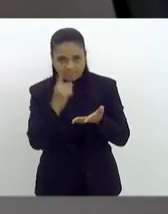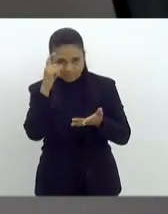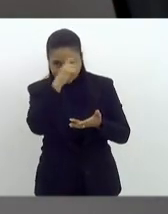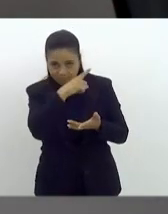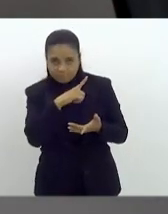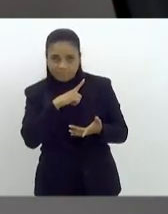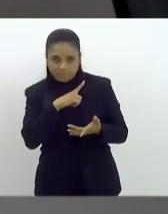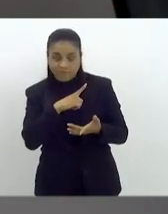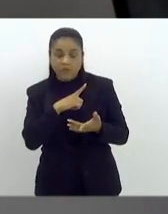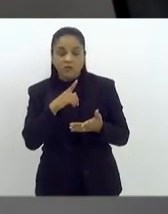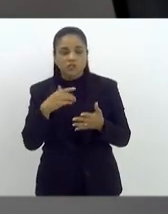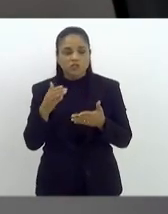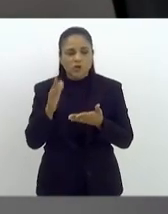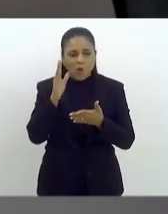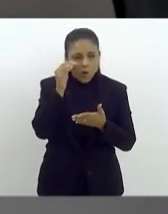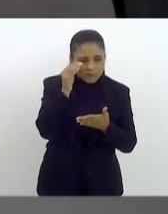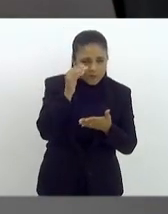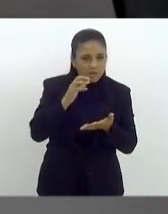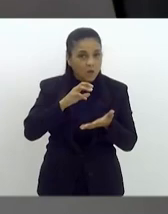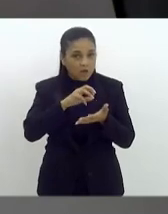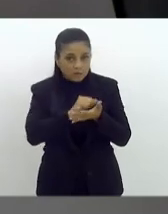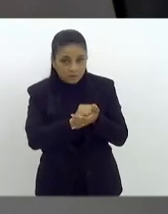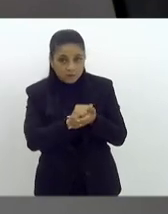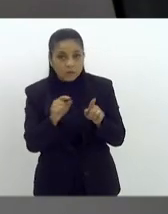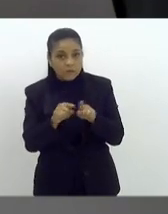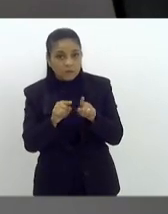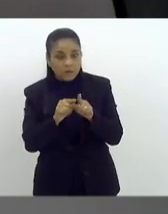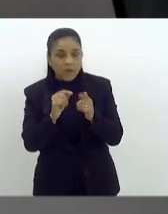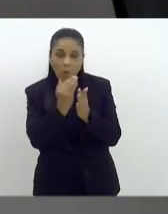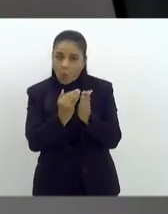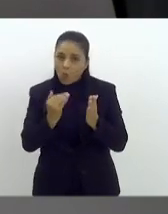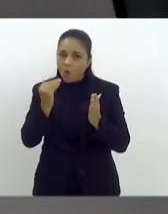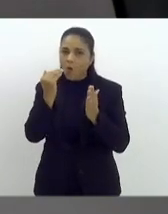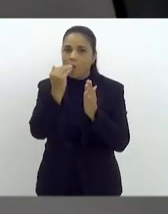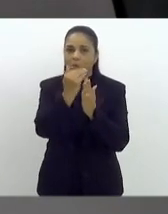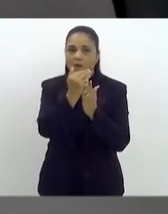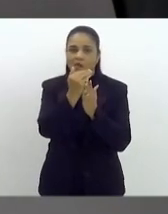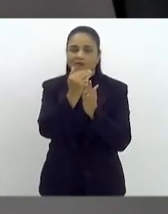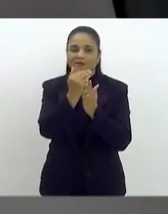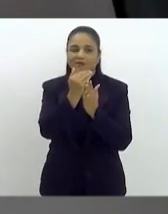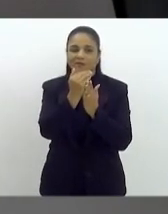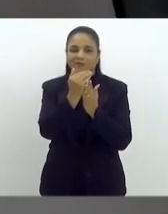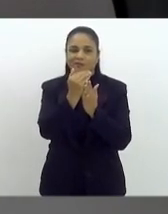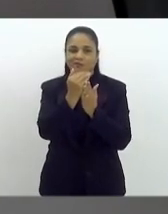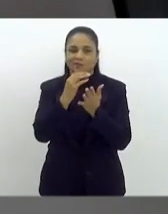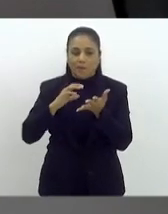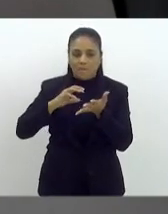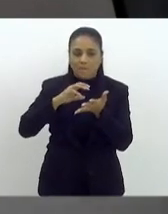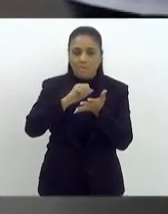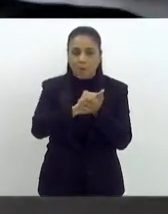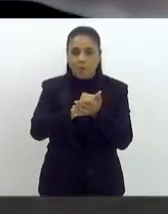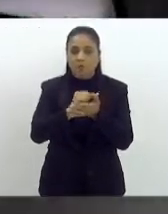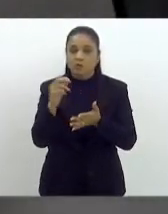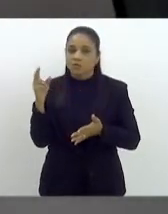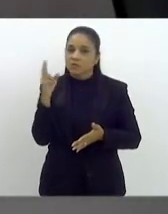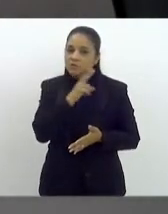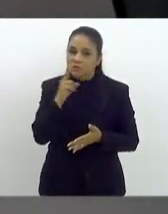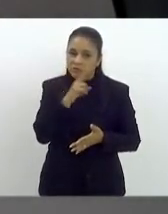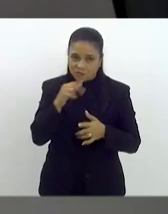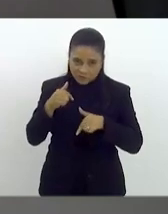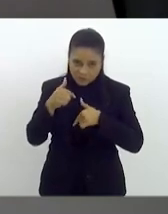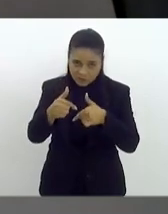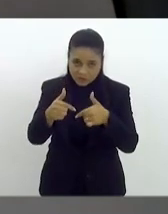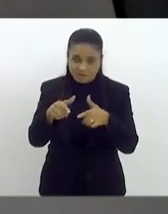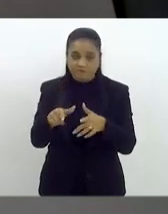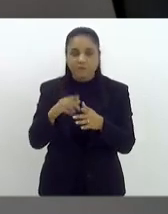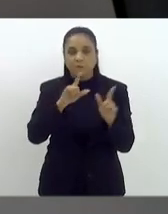a redução dos registros mas observa também um aumento das notificações do serviço de emergência pode passar por